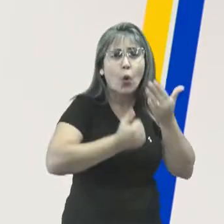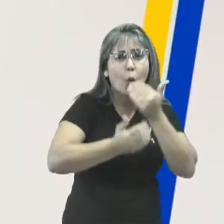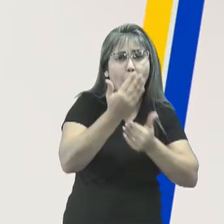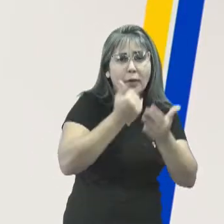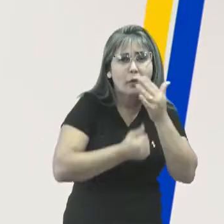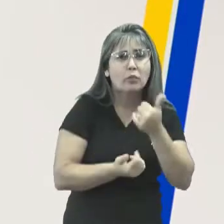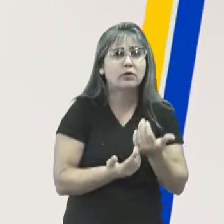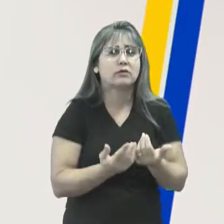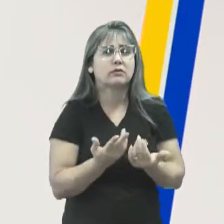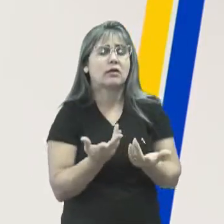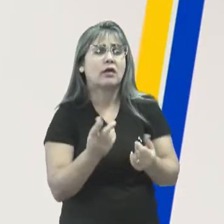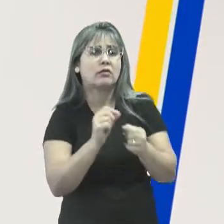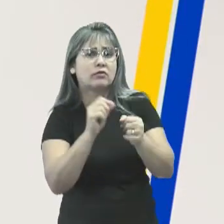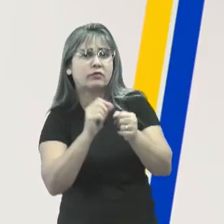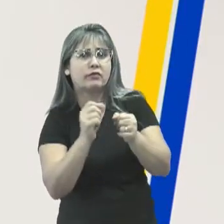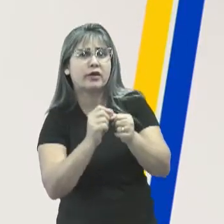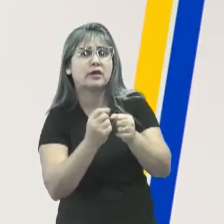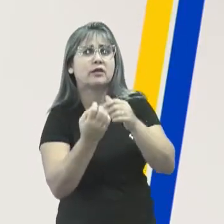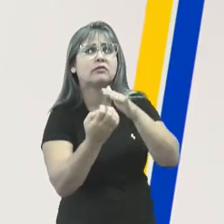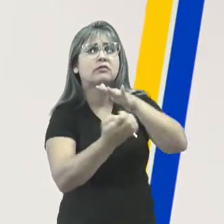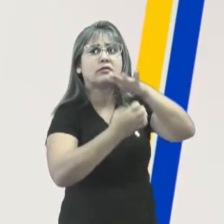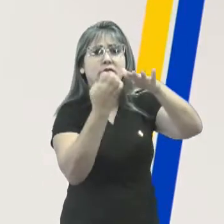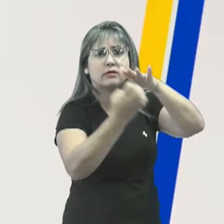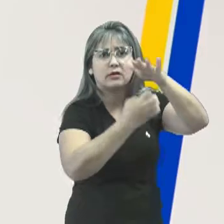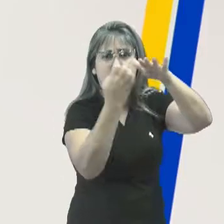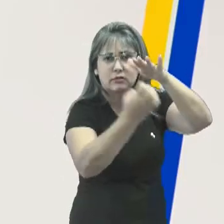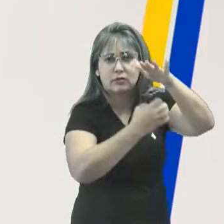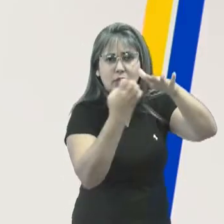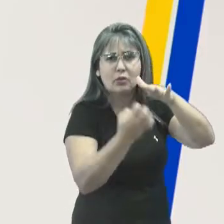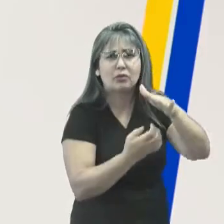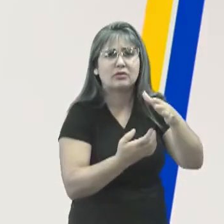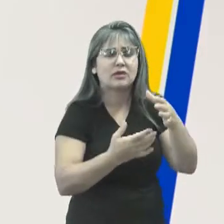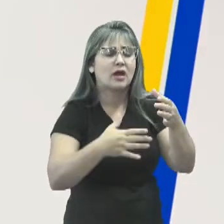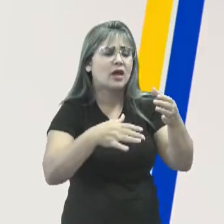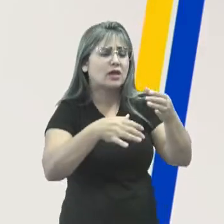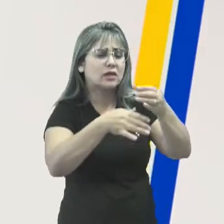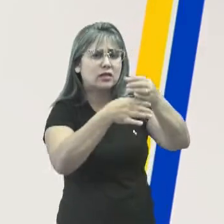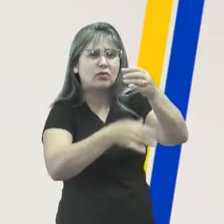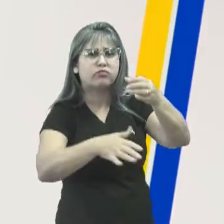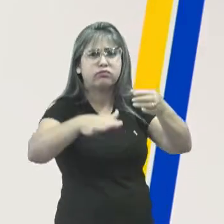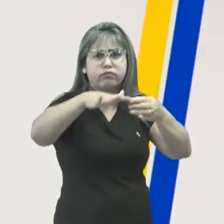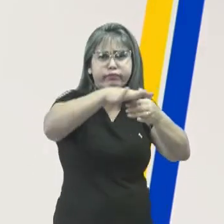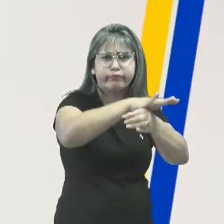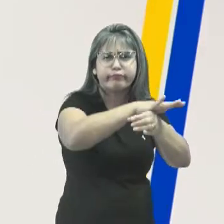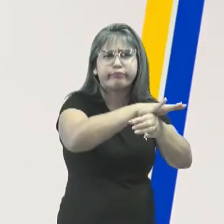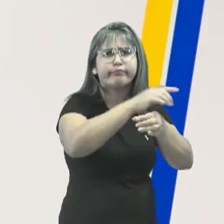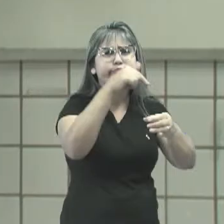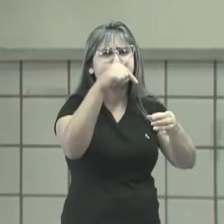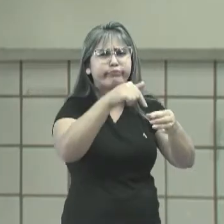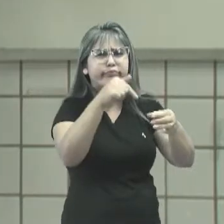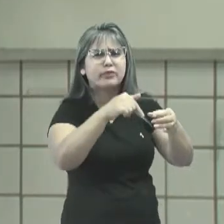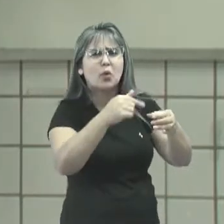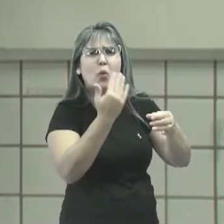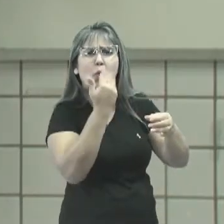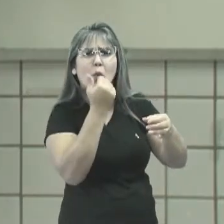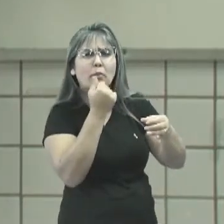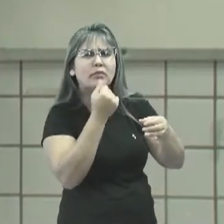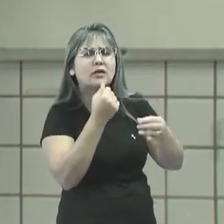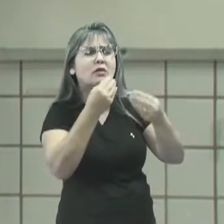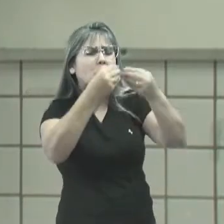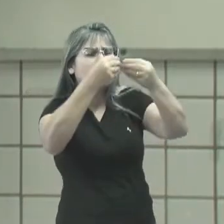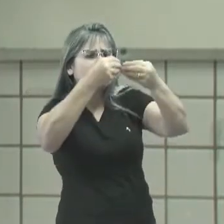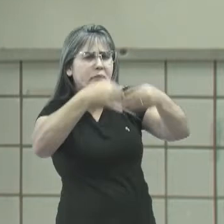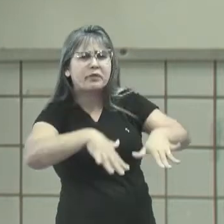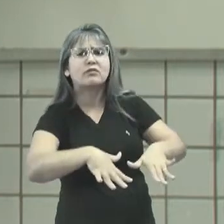processamento, né? Alimentos que têm enlatados, embutidos, são alimentos que podem causar uma grande perturbação